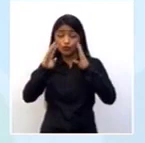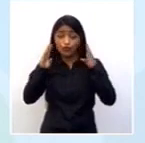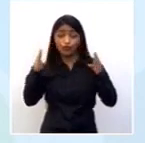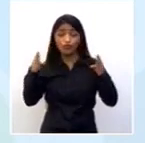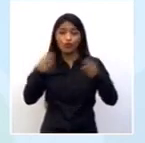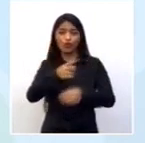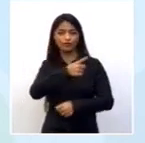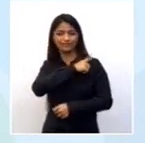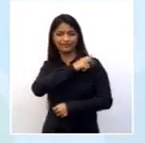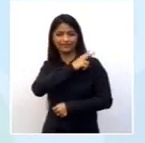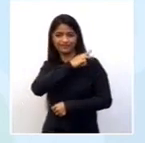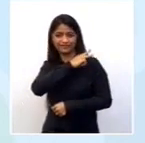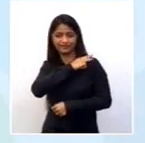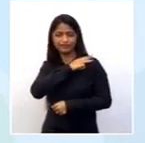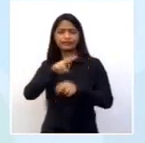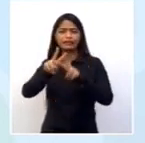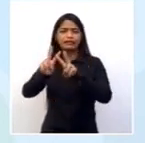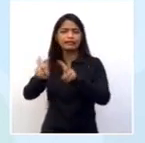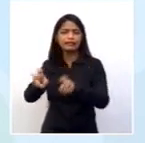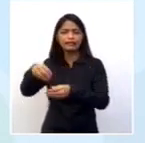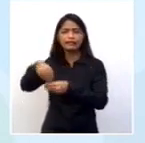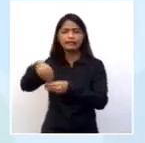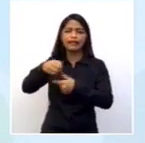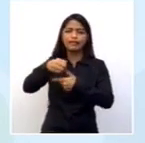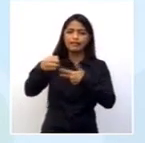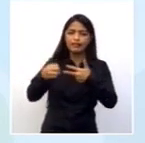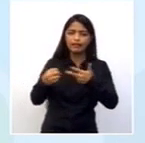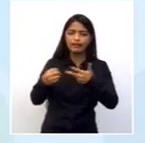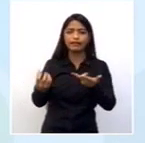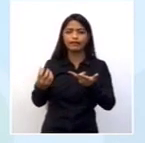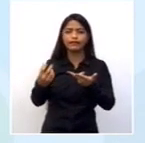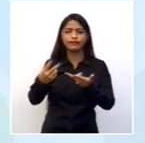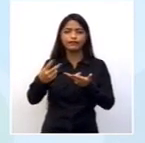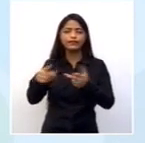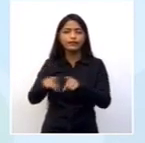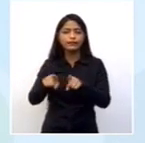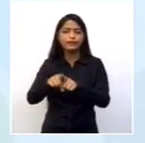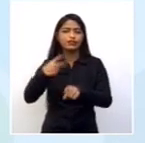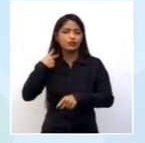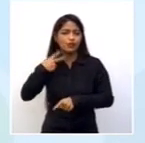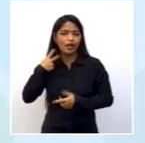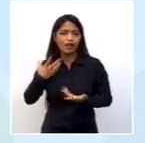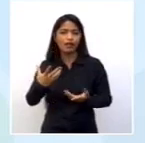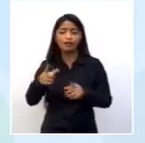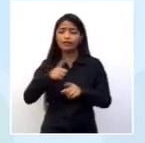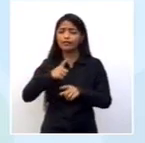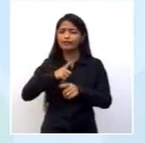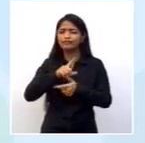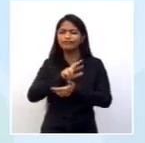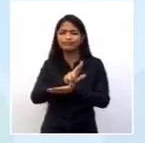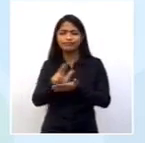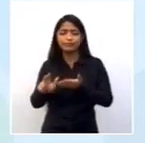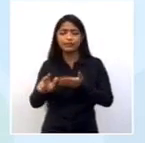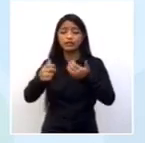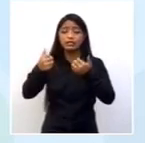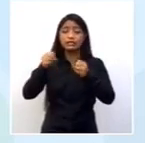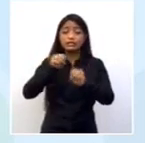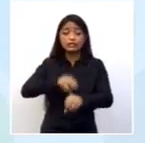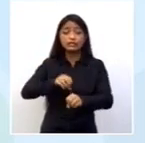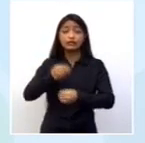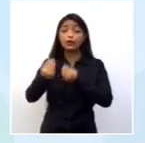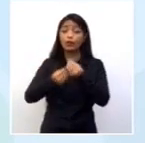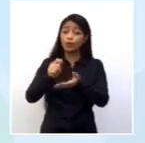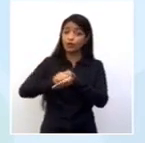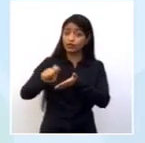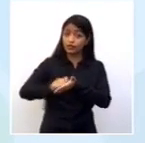Enem vestibulares e conta inclusive com correção de redações. A gente tem o domínio público, onde a gente pode